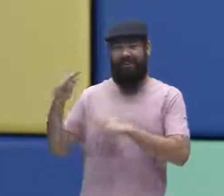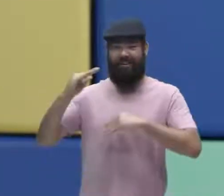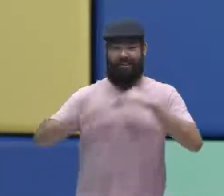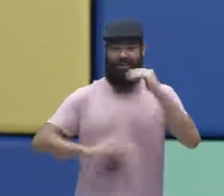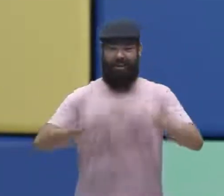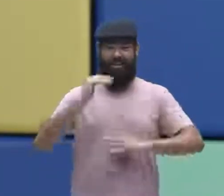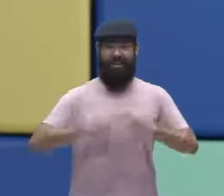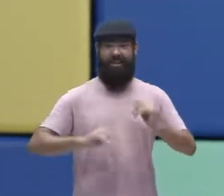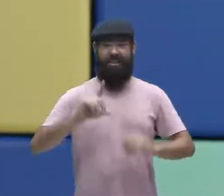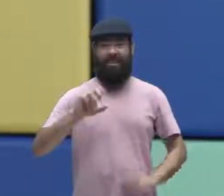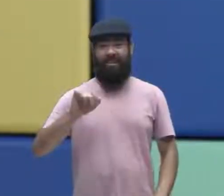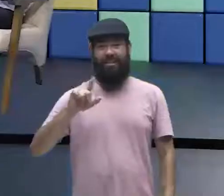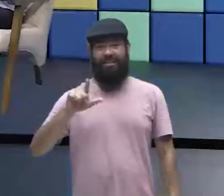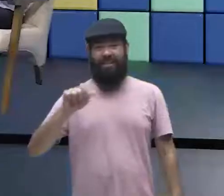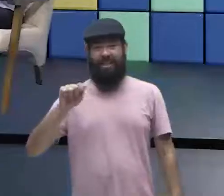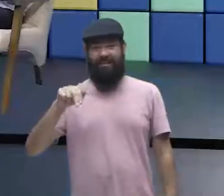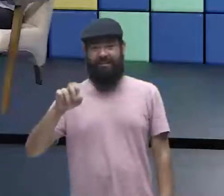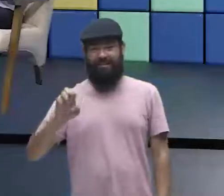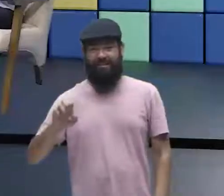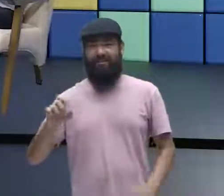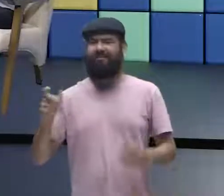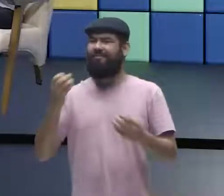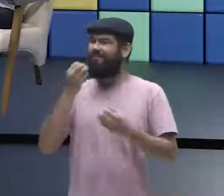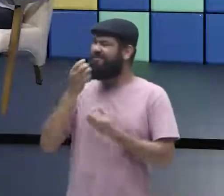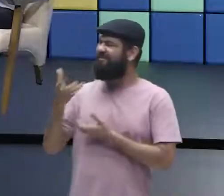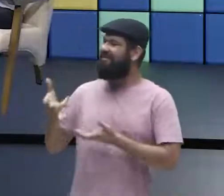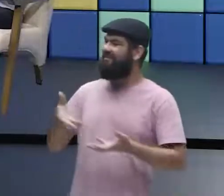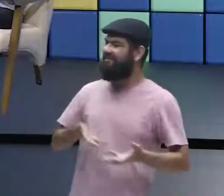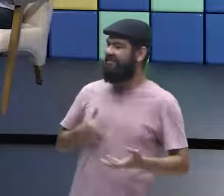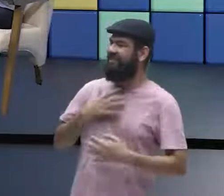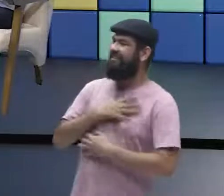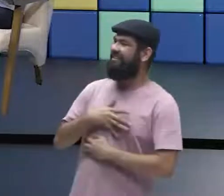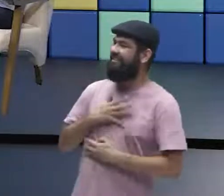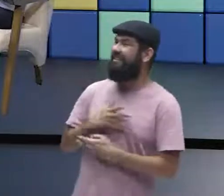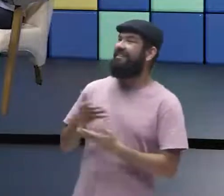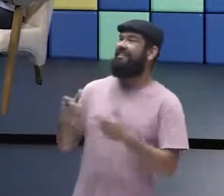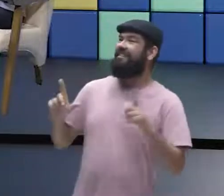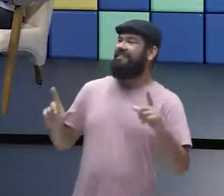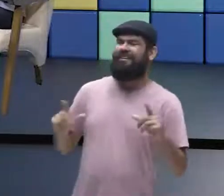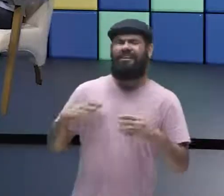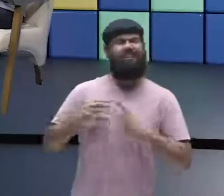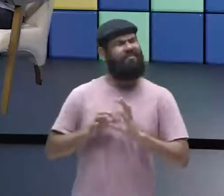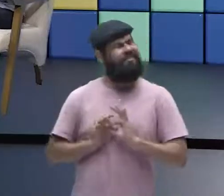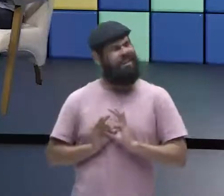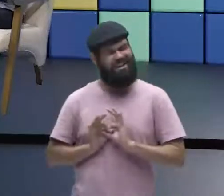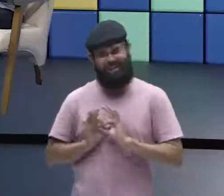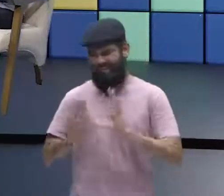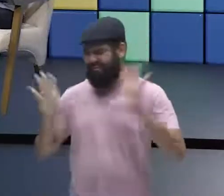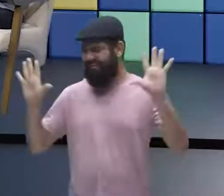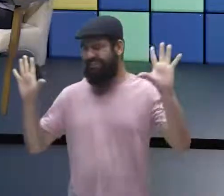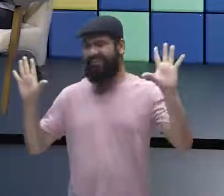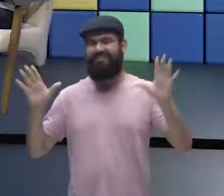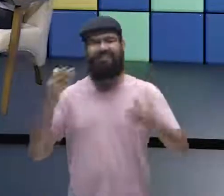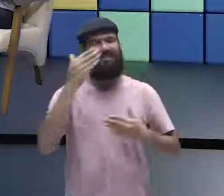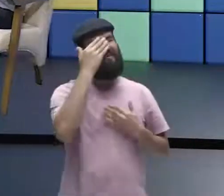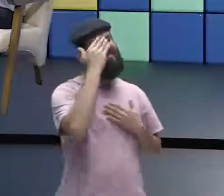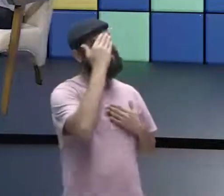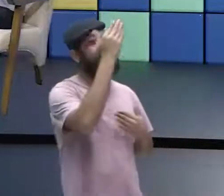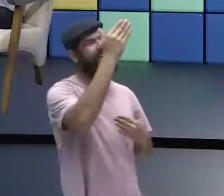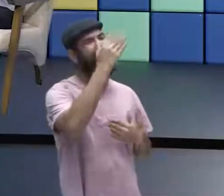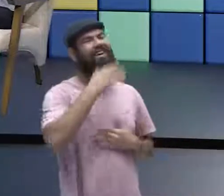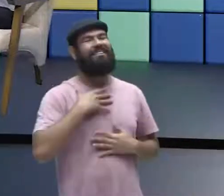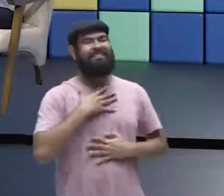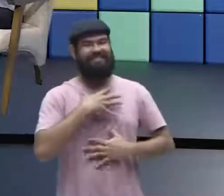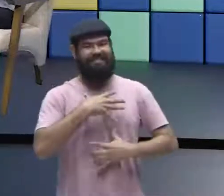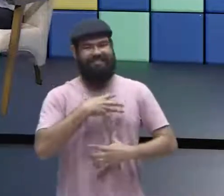de Souza. Tudo bem, Leilane? Tudo, Seja querida. bem-vinda aqui ao nosso quadro. Fique à vontade. Obrigada, Sabrina. É uma satisfação muito